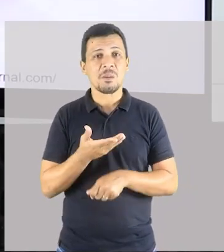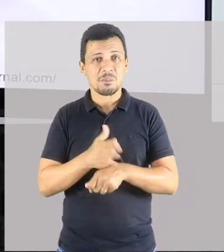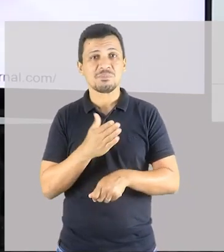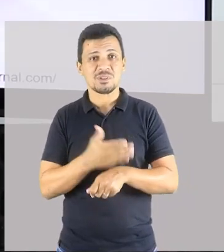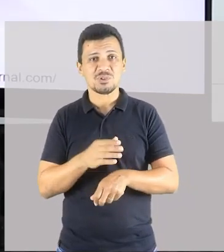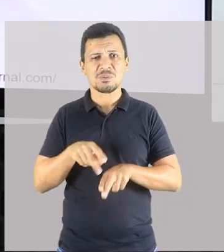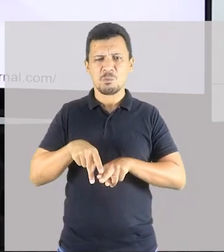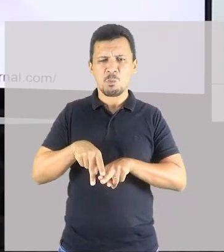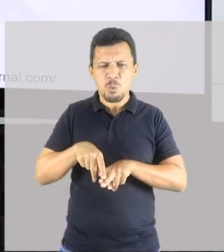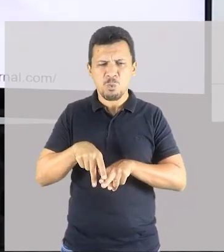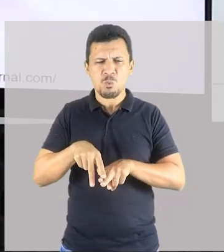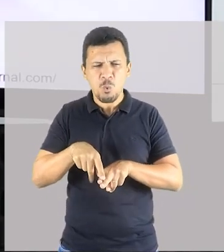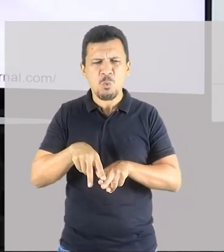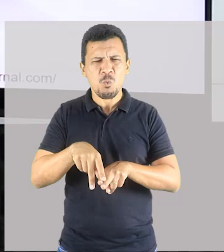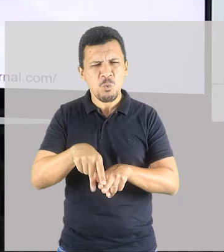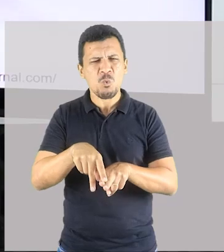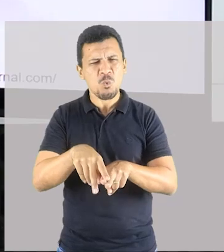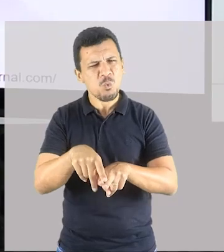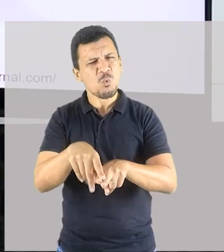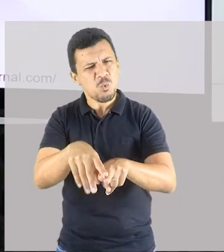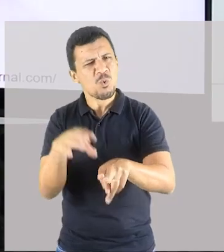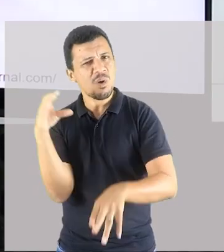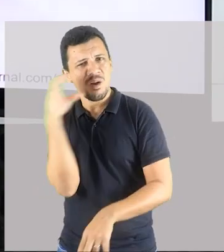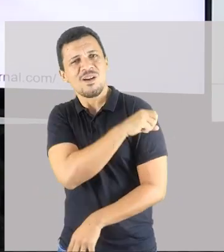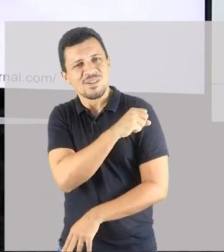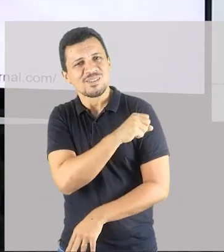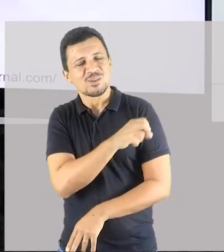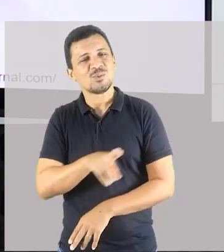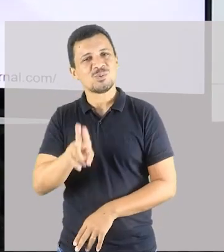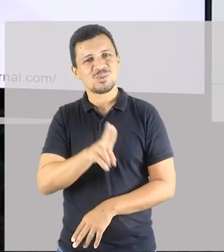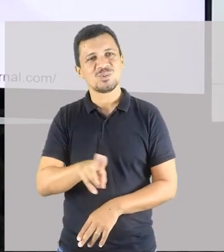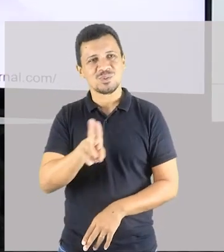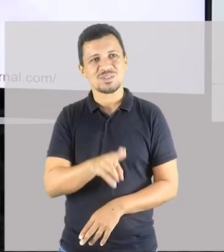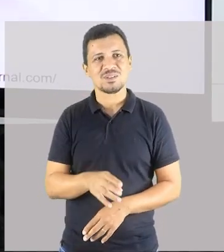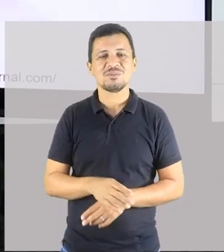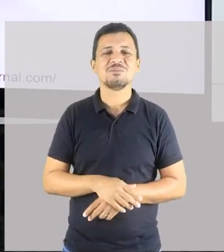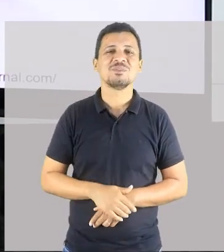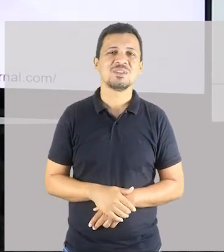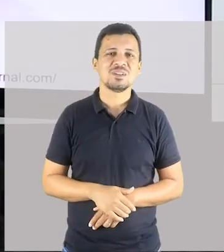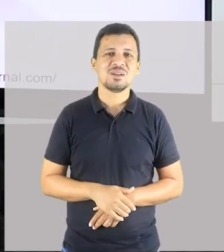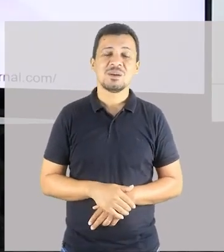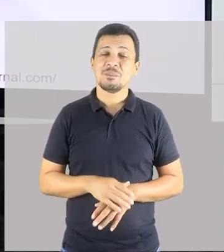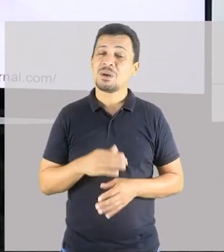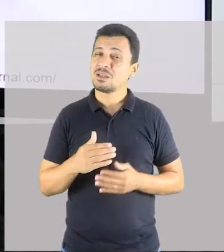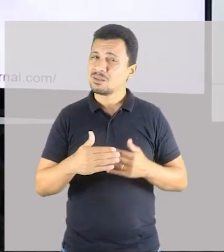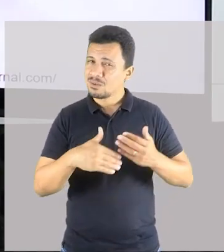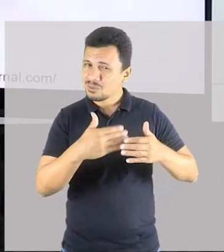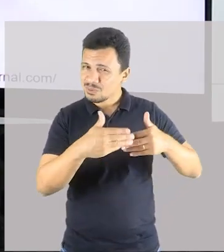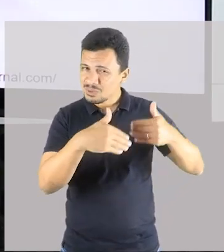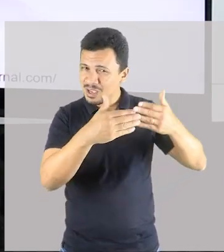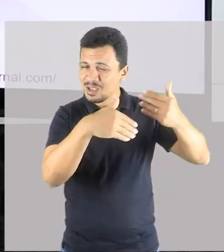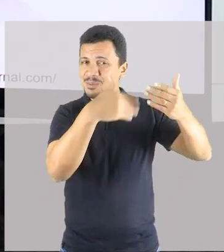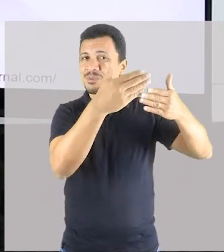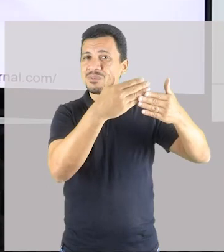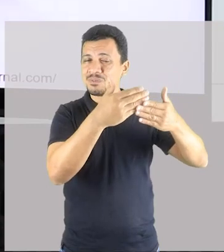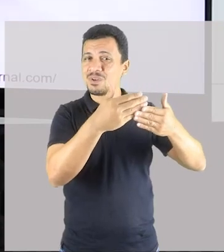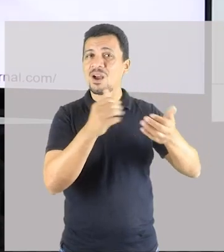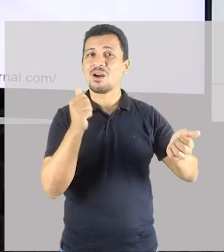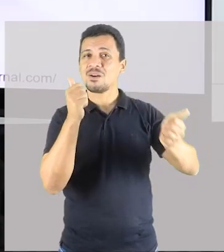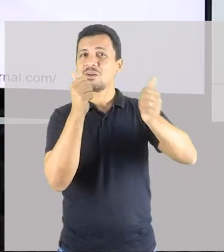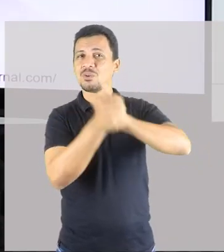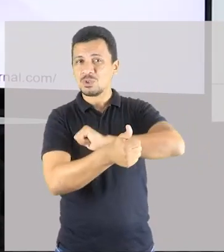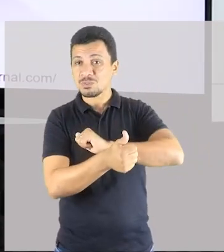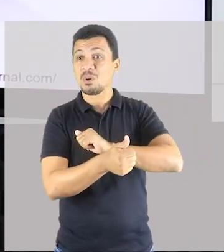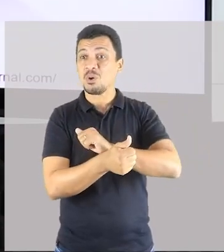praticantes uma velocidade. Então essas eram as rodas que eles utilizavam. Porém, com o passar do tempo, à medida que o esporte ele foi